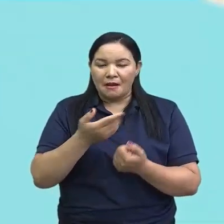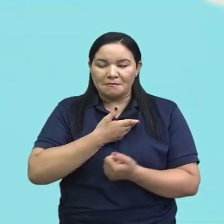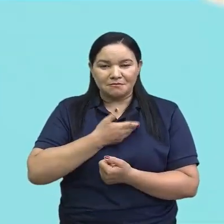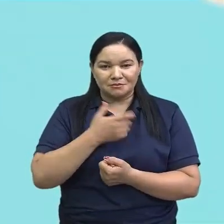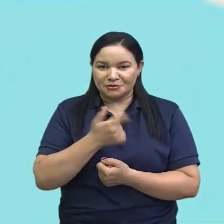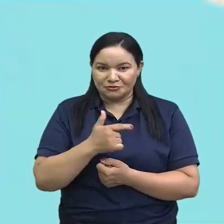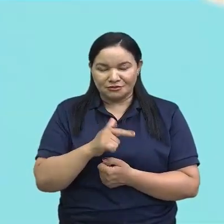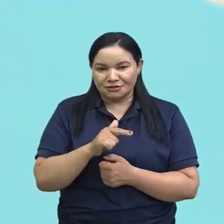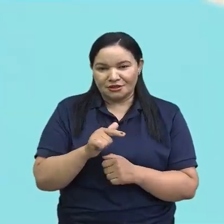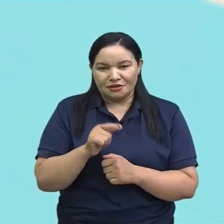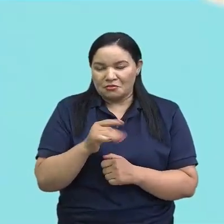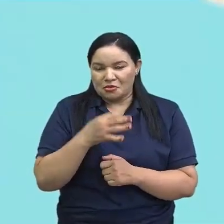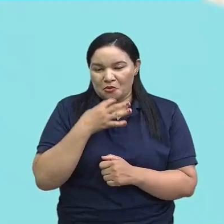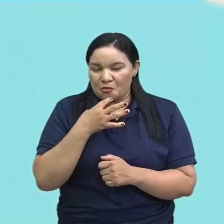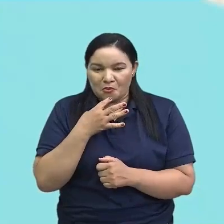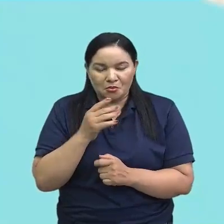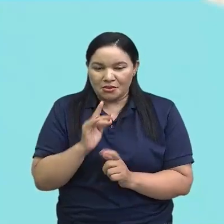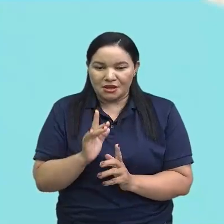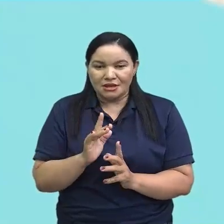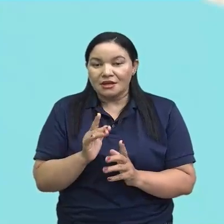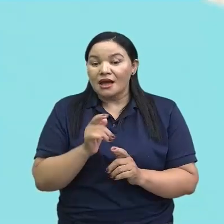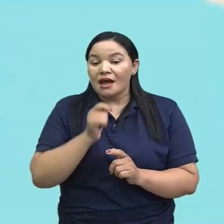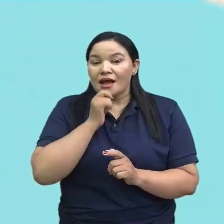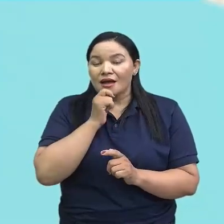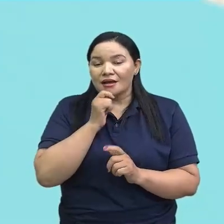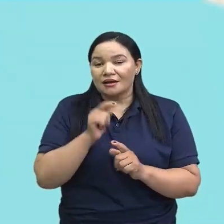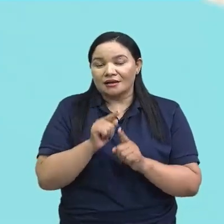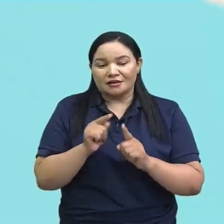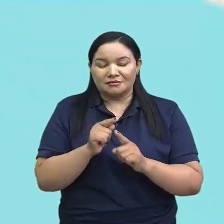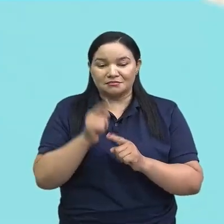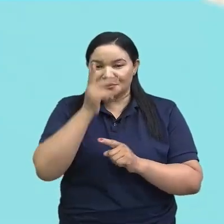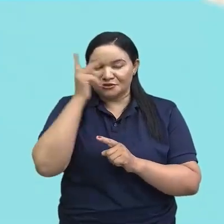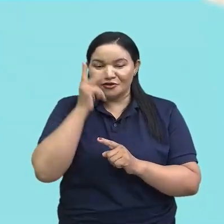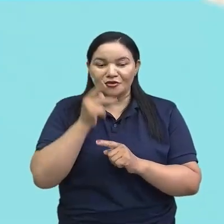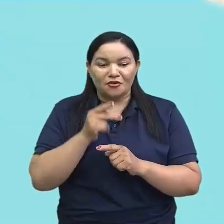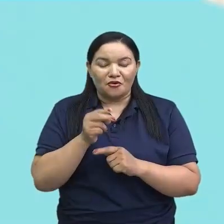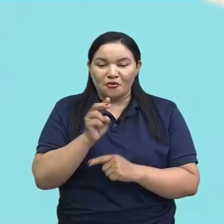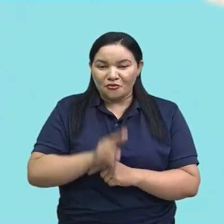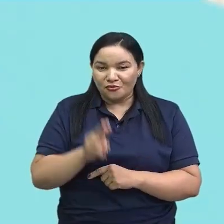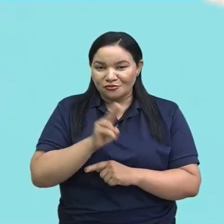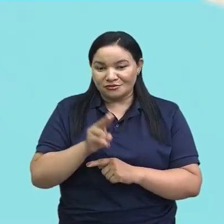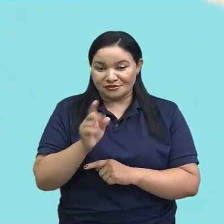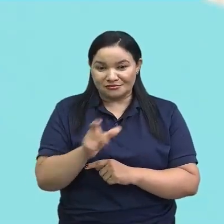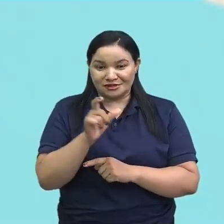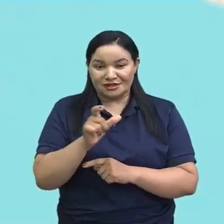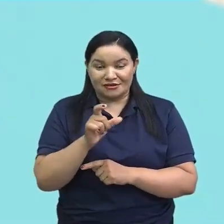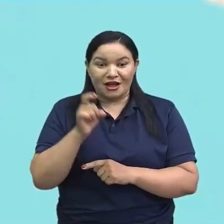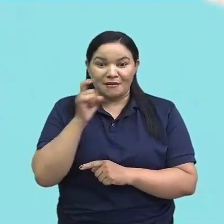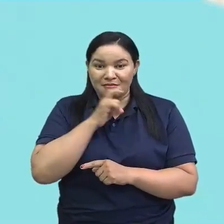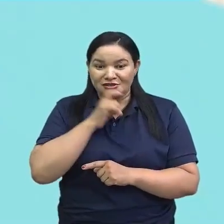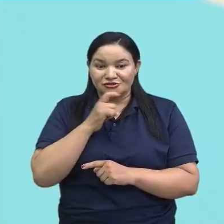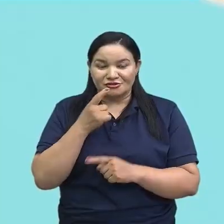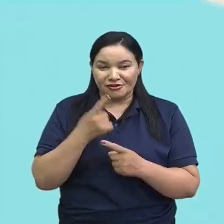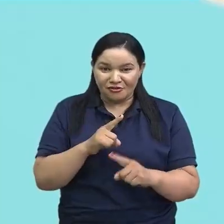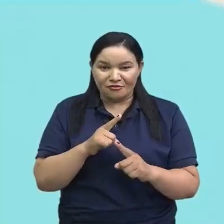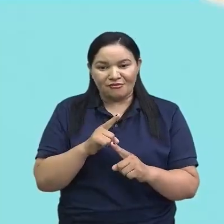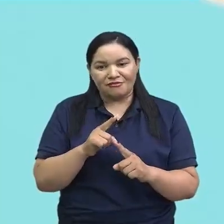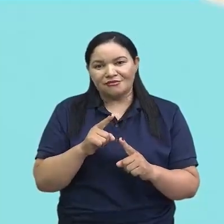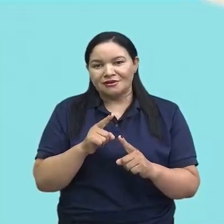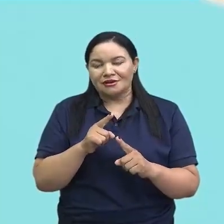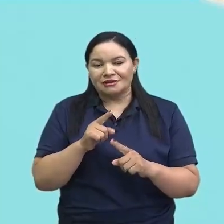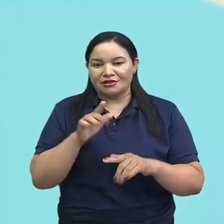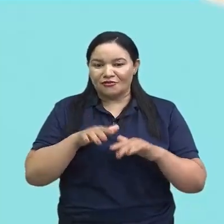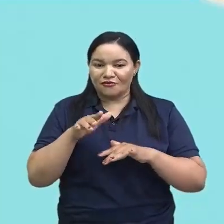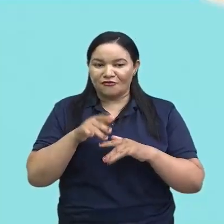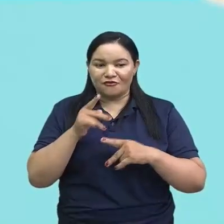dessa pessoa, ela é uma pessoa desconhecida, e você faz uso deste termo, falando para a pessoa,